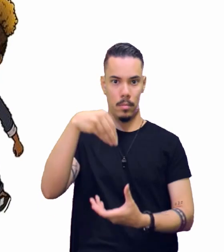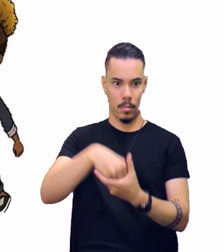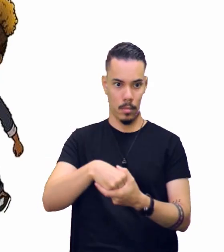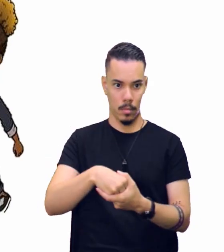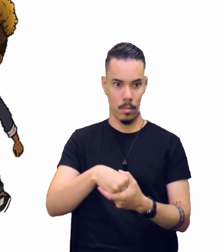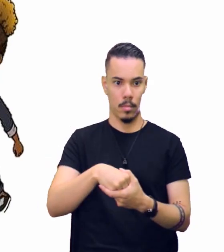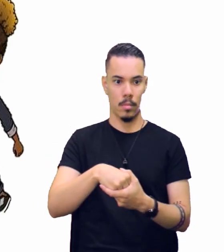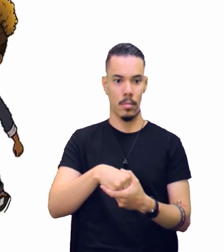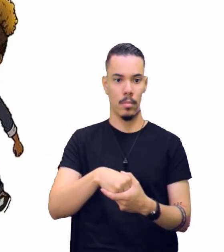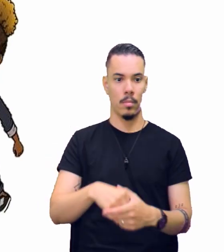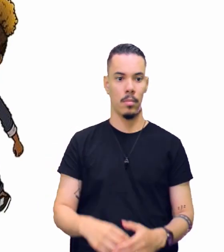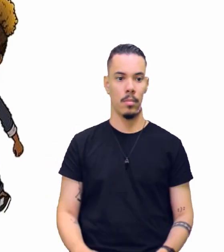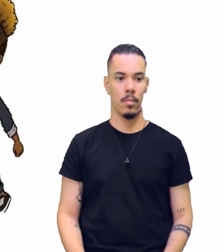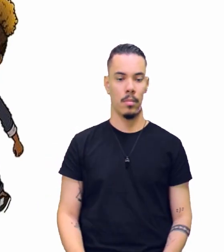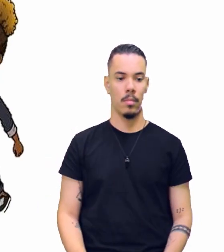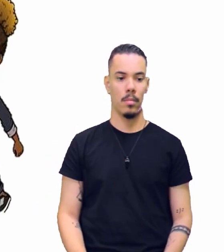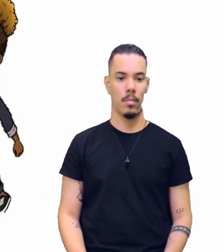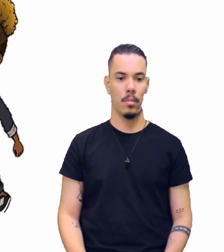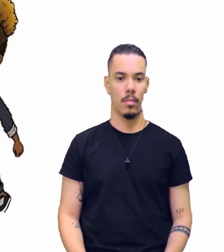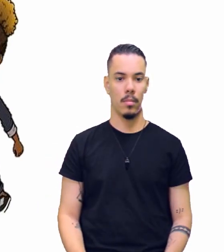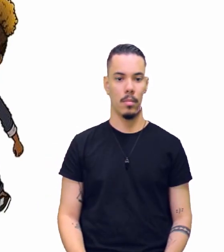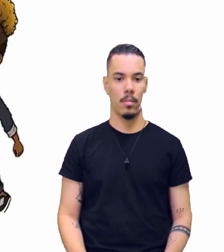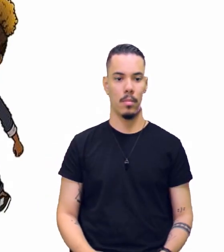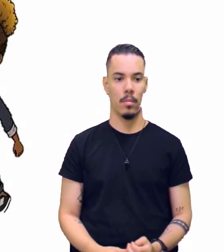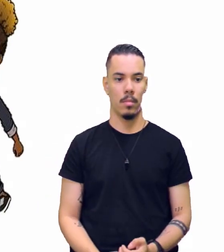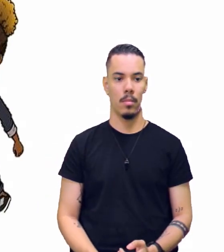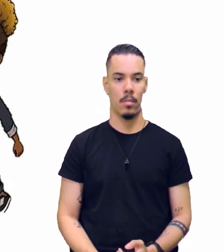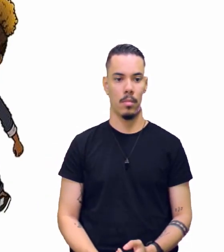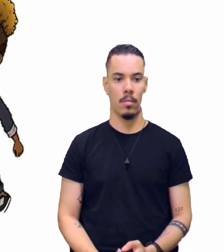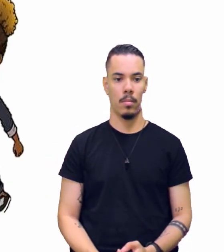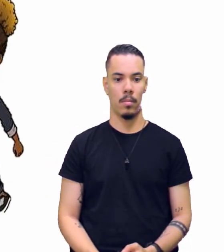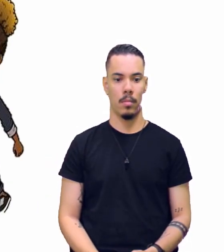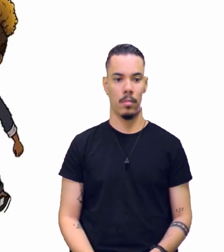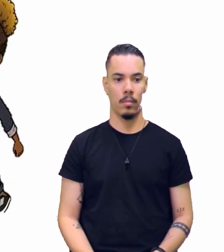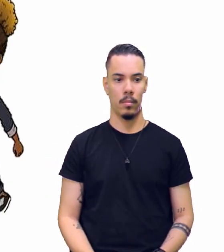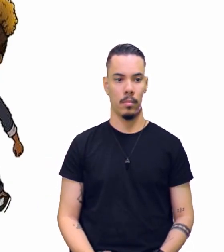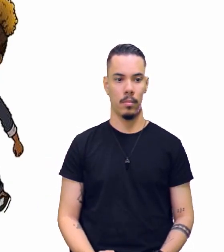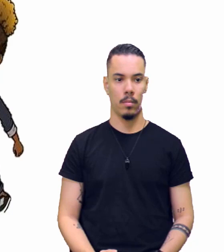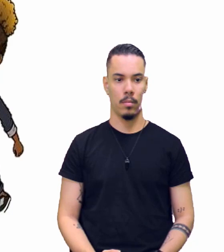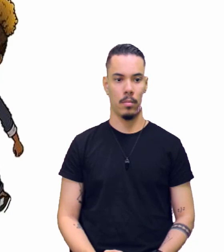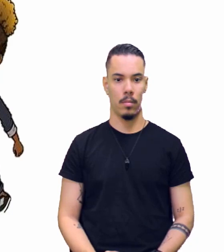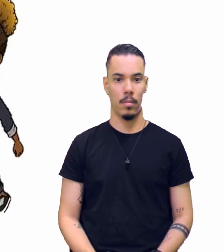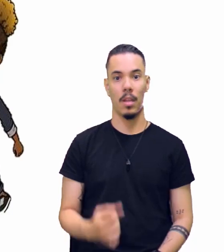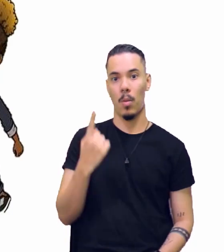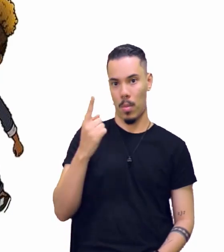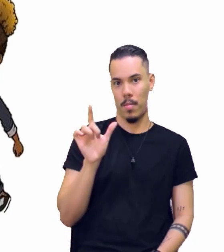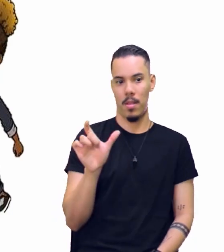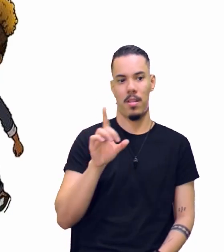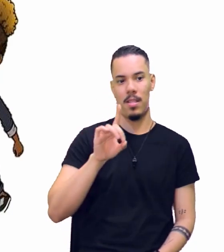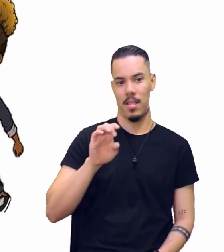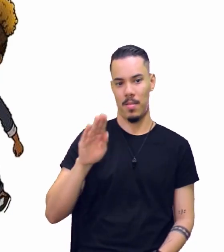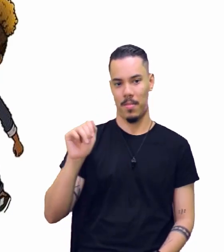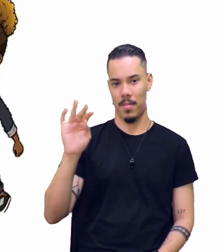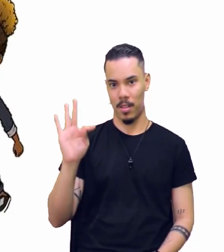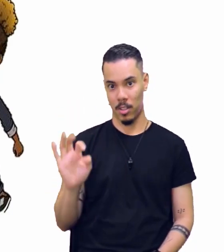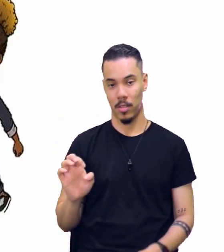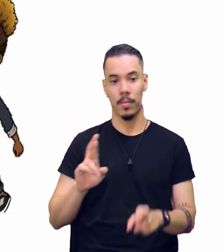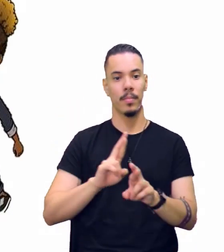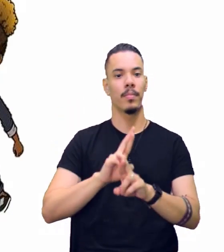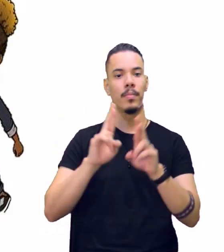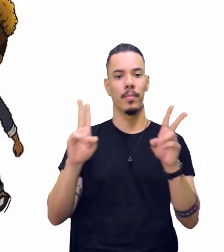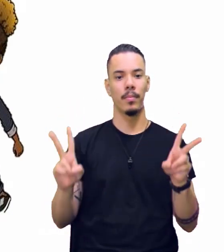debate, aqui a Madinha ficou afastada, mas ó, aqui, ó, as diferentes opiniões que circulam